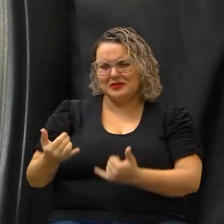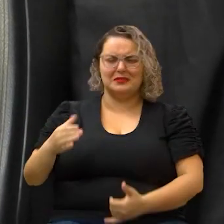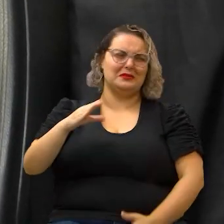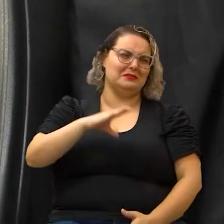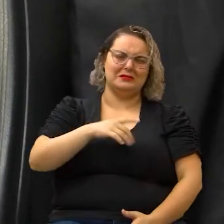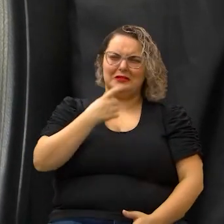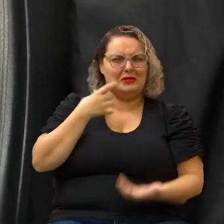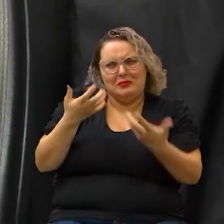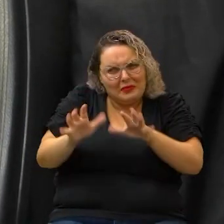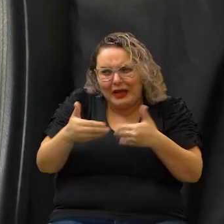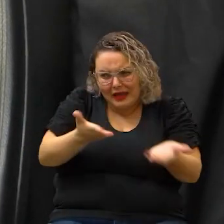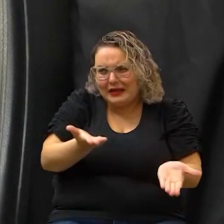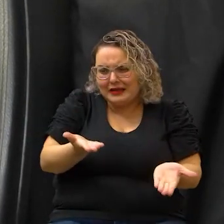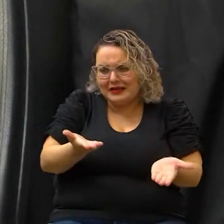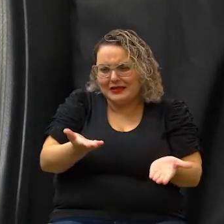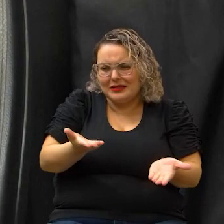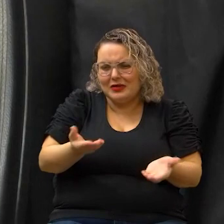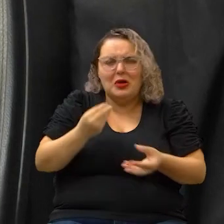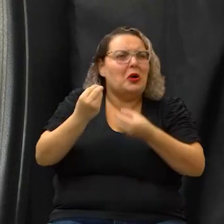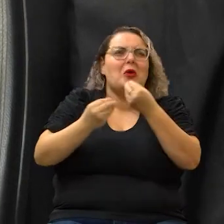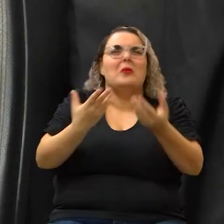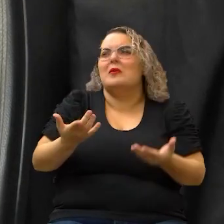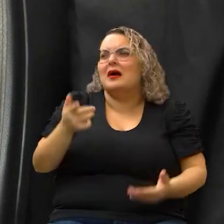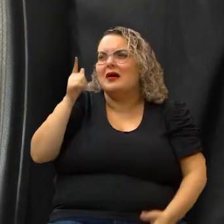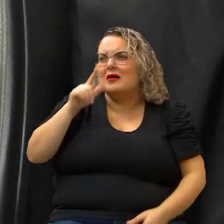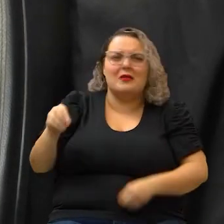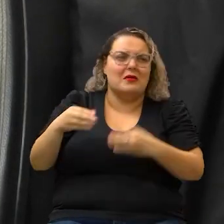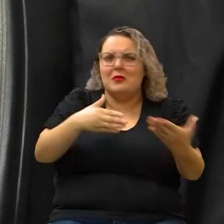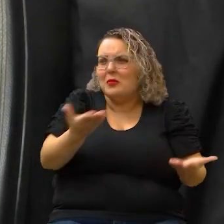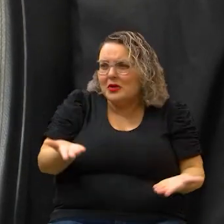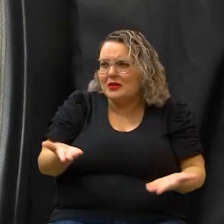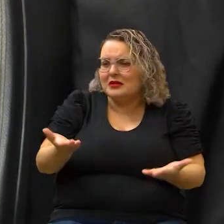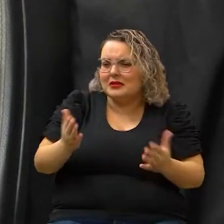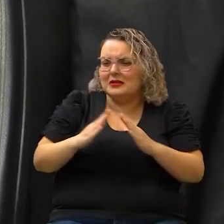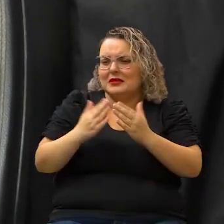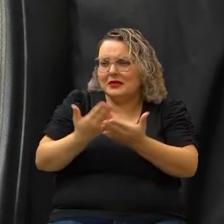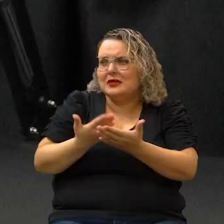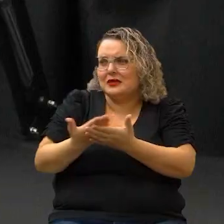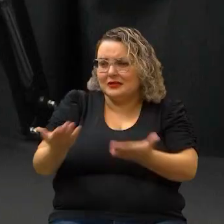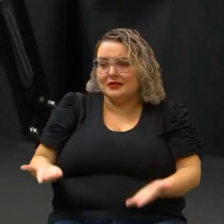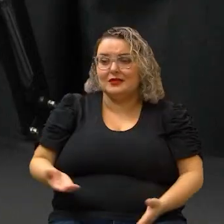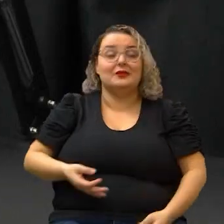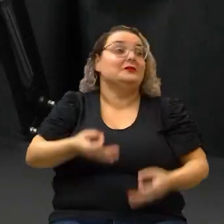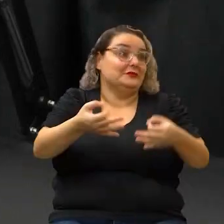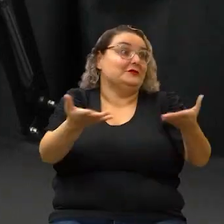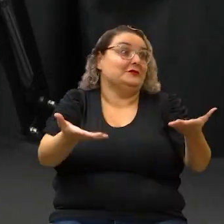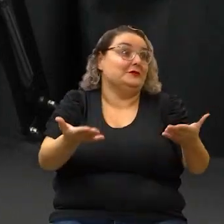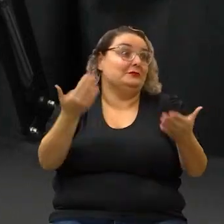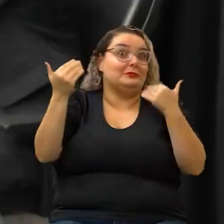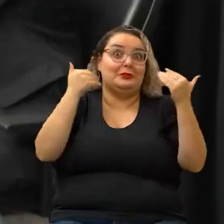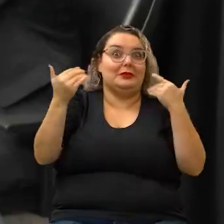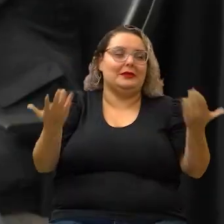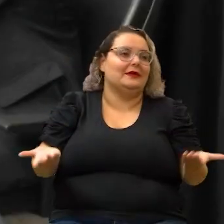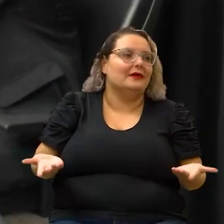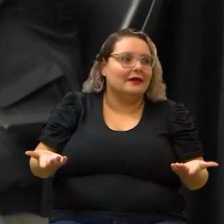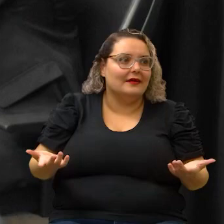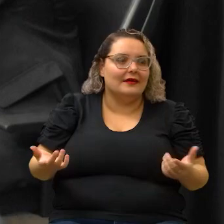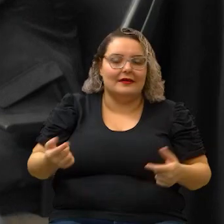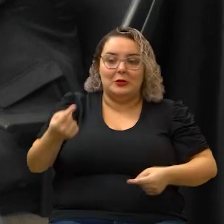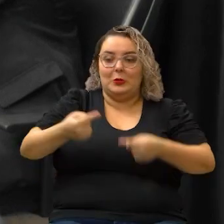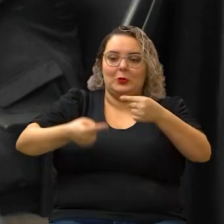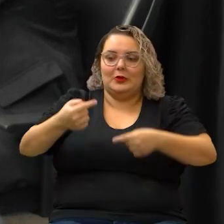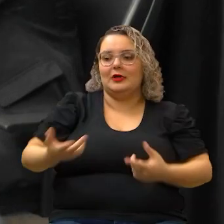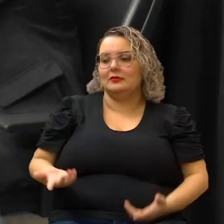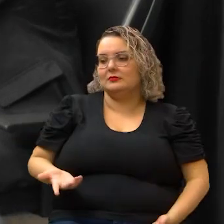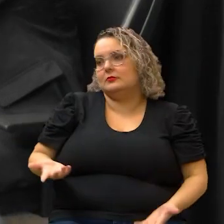Campinas coisa nenhuma, né? Falei, que é isso? Como você acha que você vai conseguir remoção nessas escolas? Justo nas que são mais, né? Puxa vida, as mais concorridas,